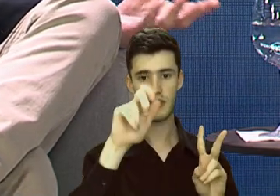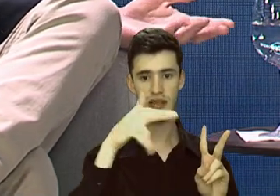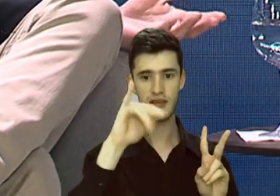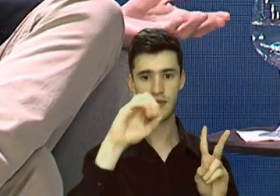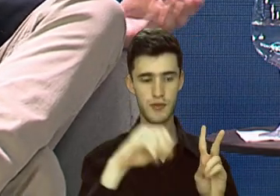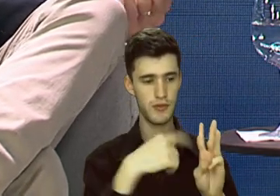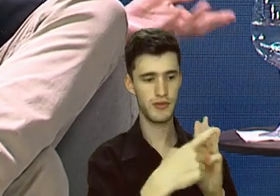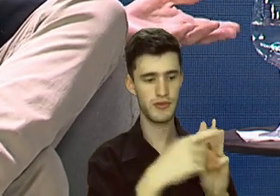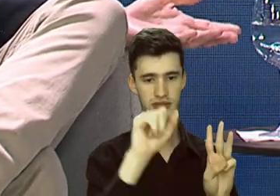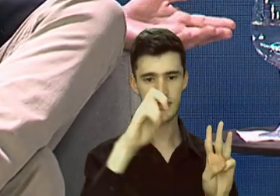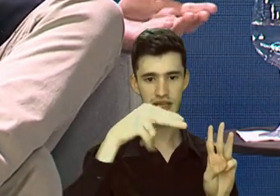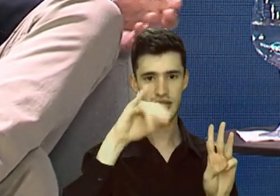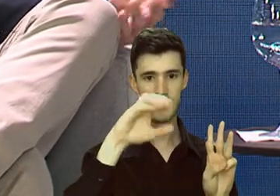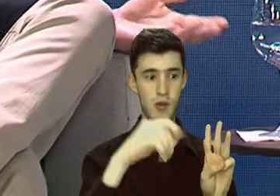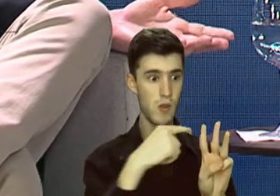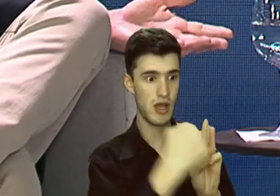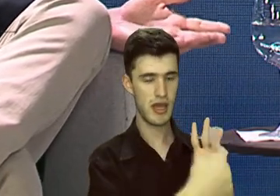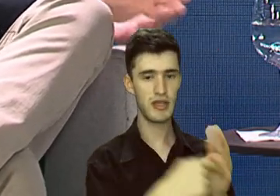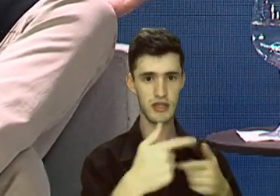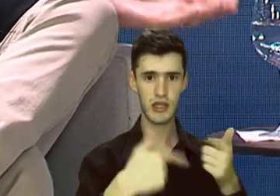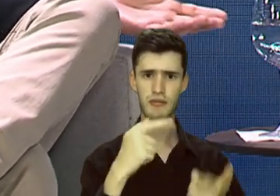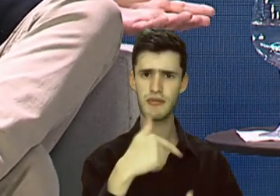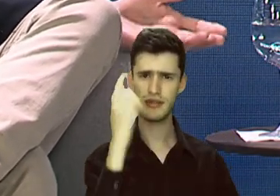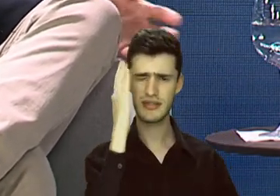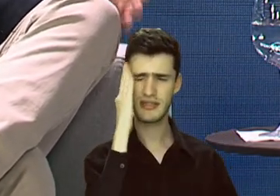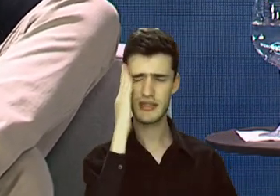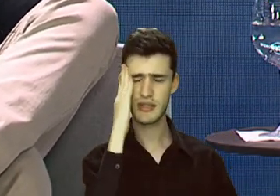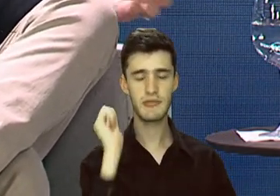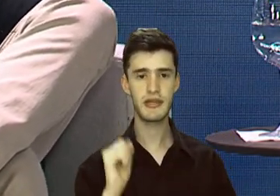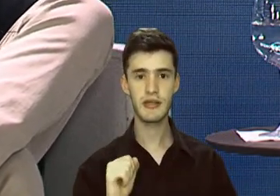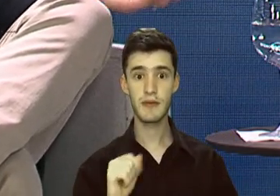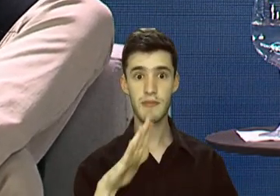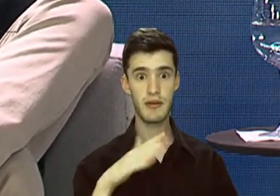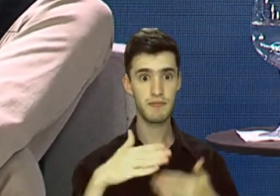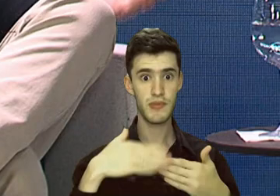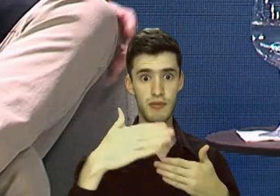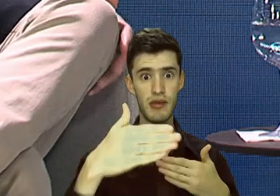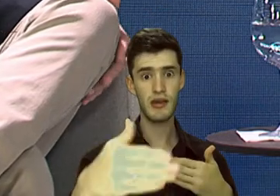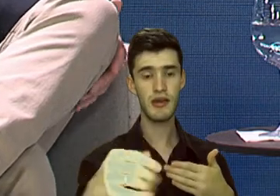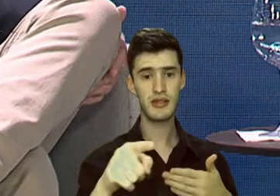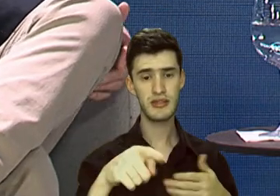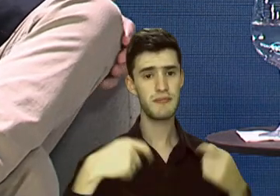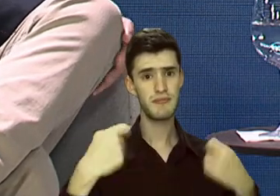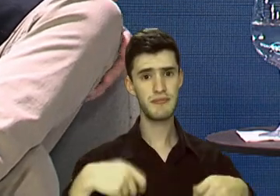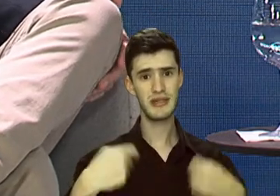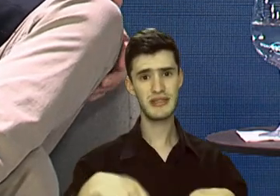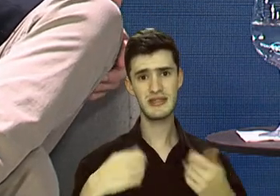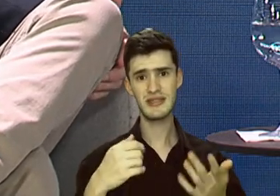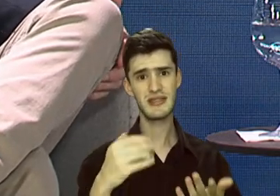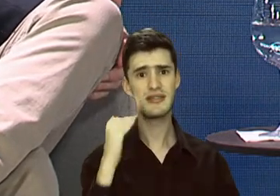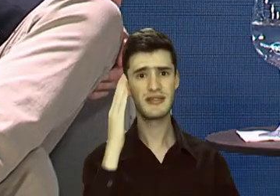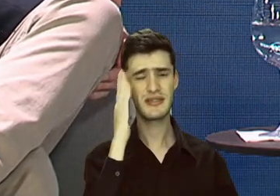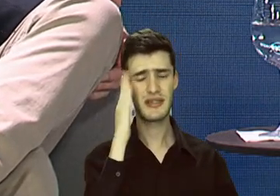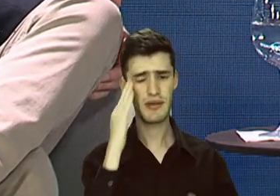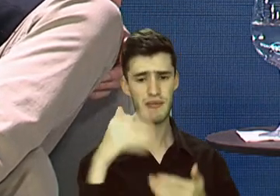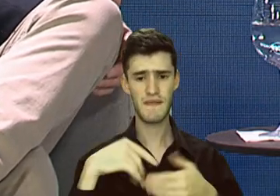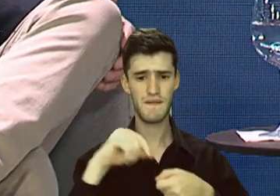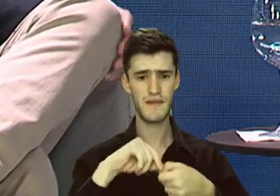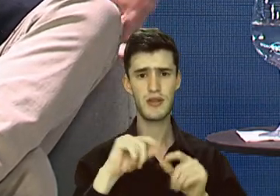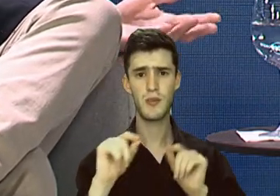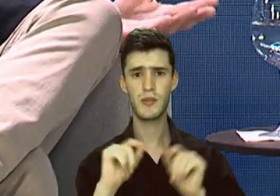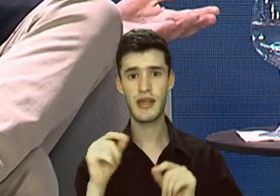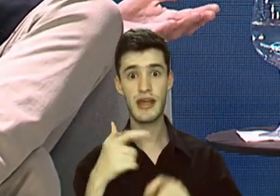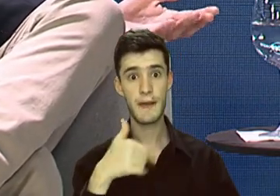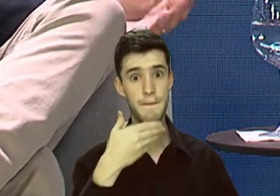um determinado momento você precisa jogar o jogo que existe né então é melhor um Junho ali é precificado né Um pouquinho